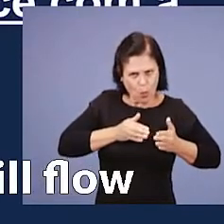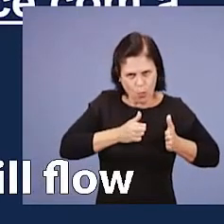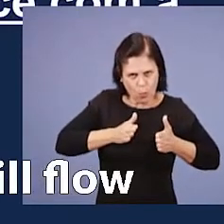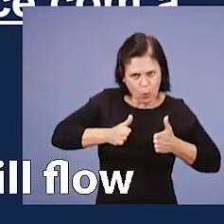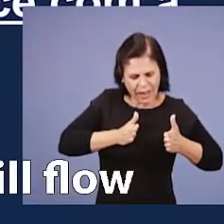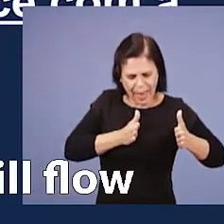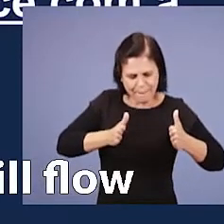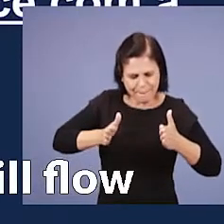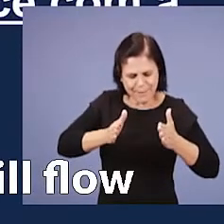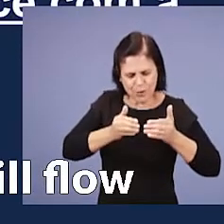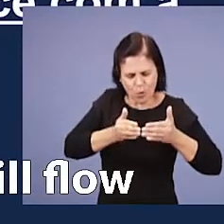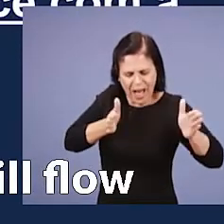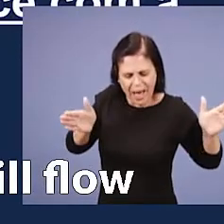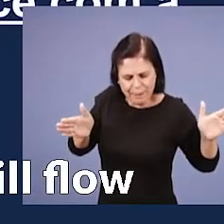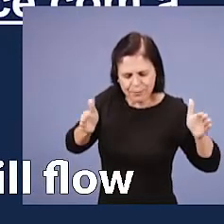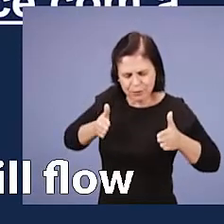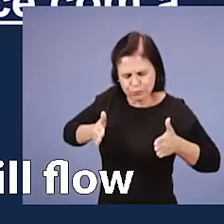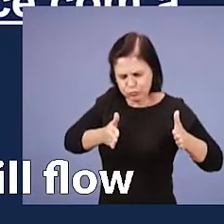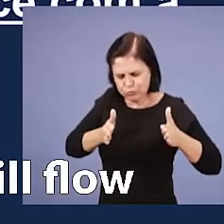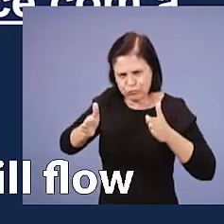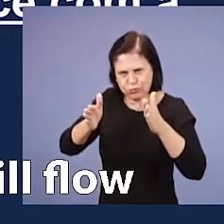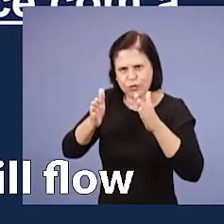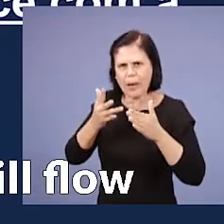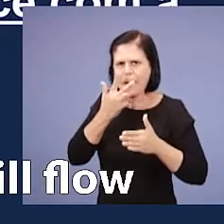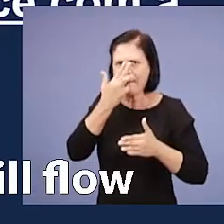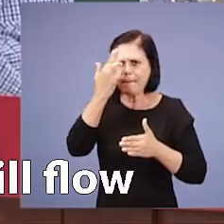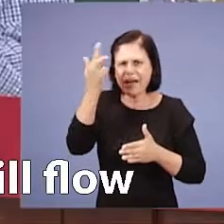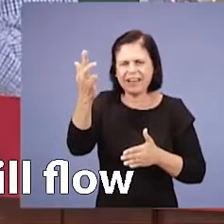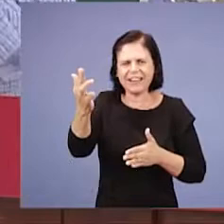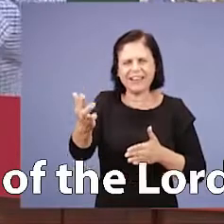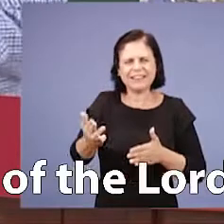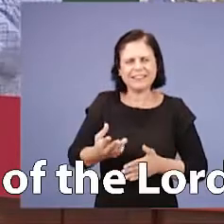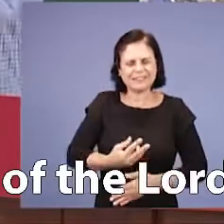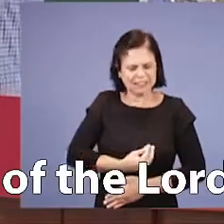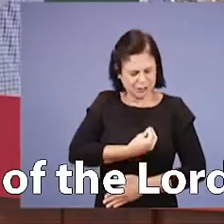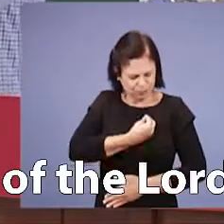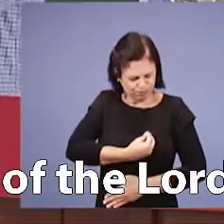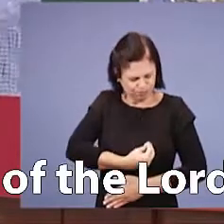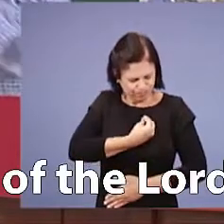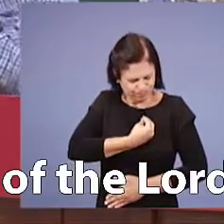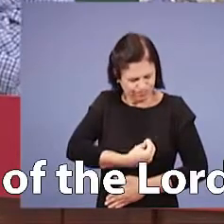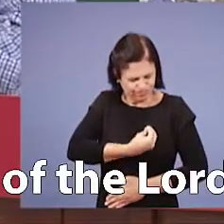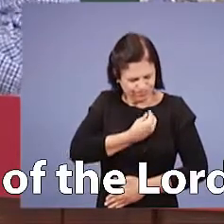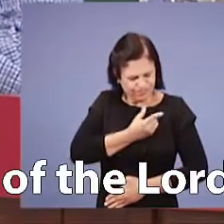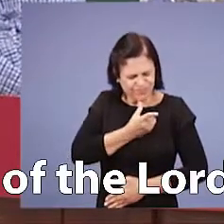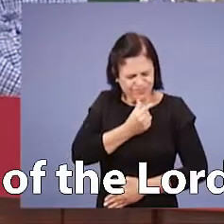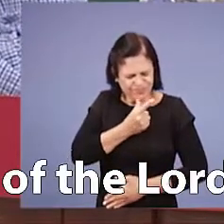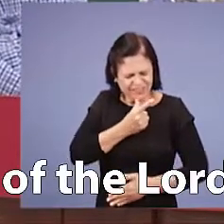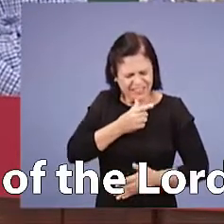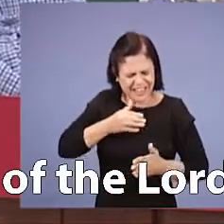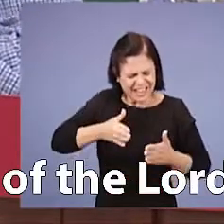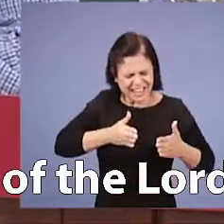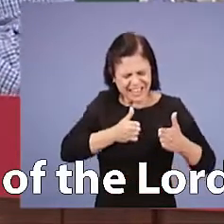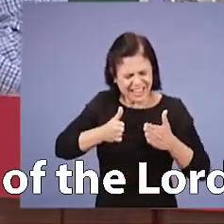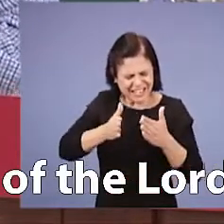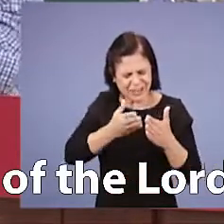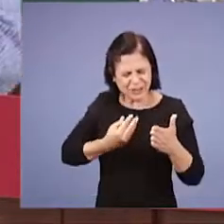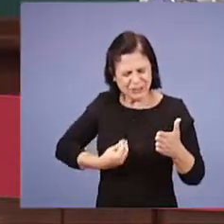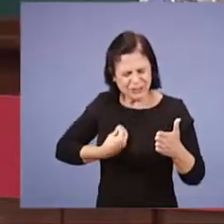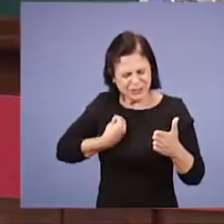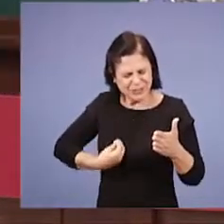se parece com a vida e rios de água viva incluíram no seu interior louvado seja nosso